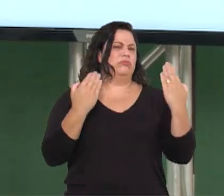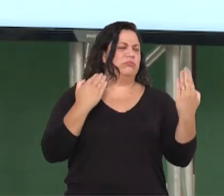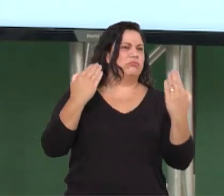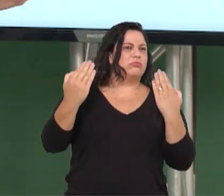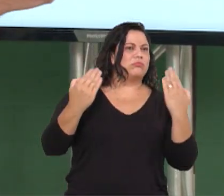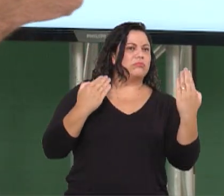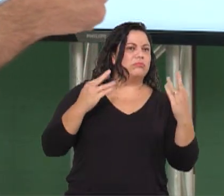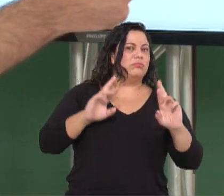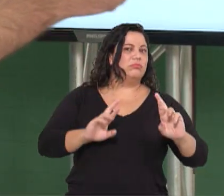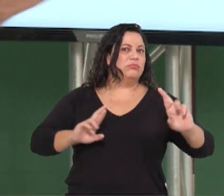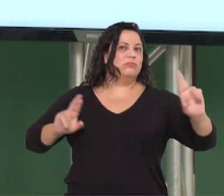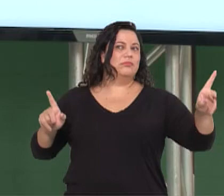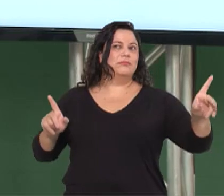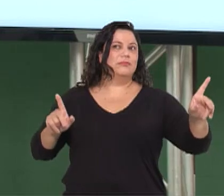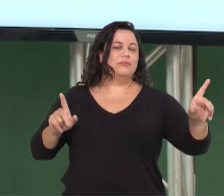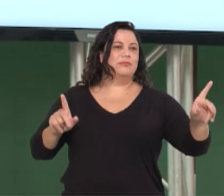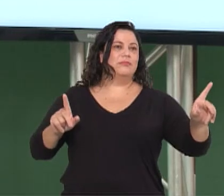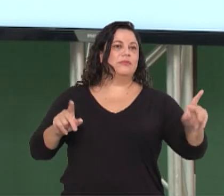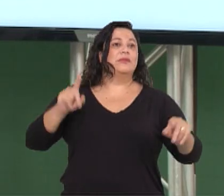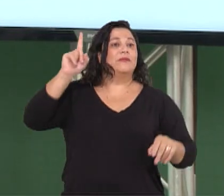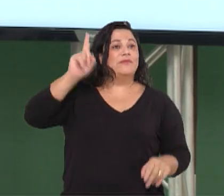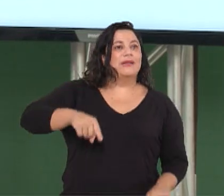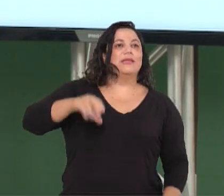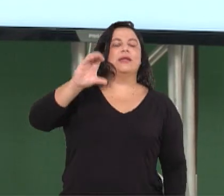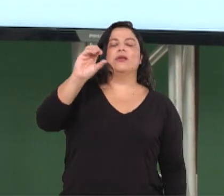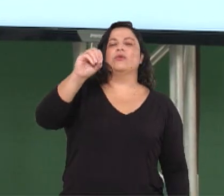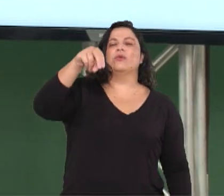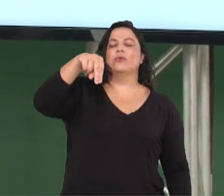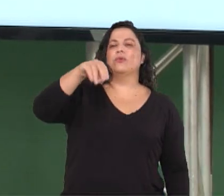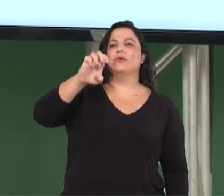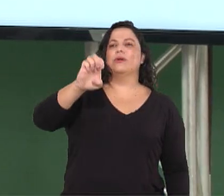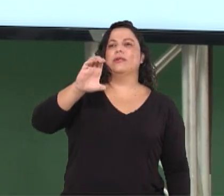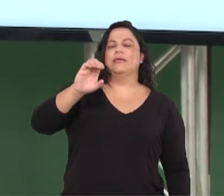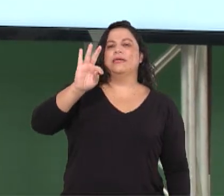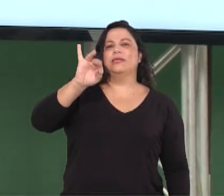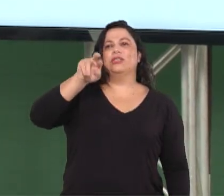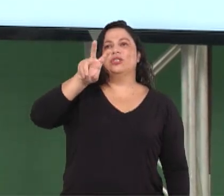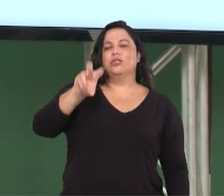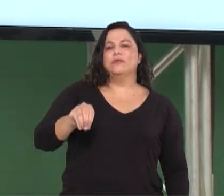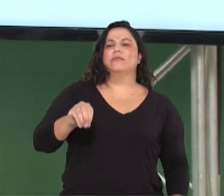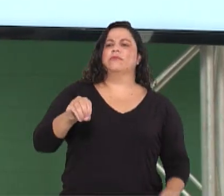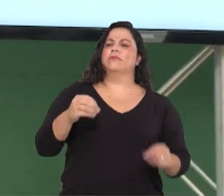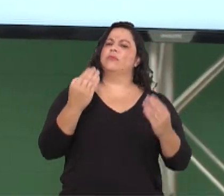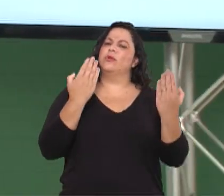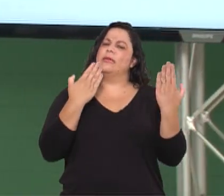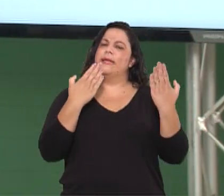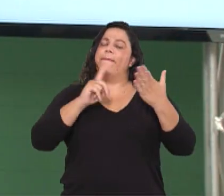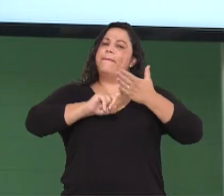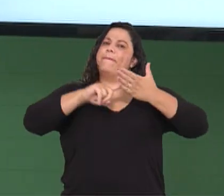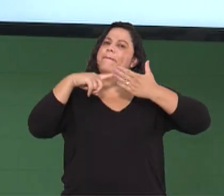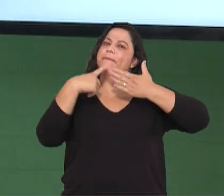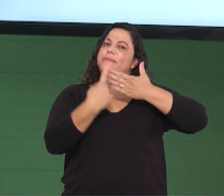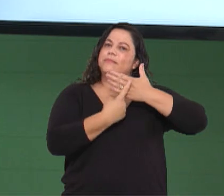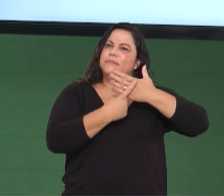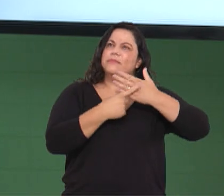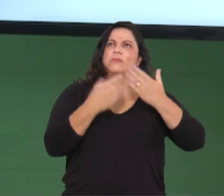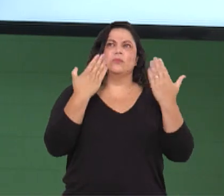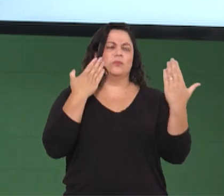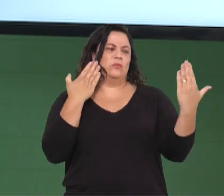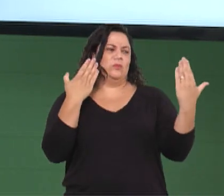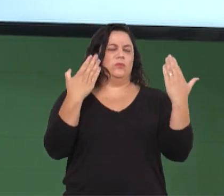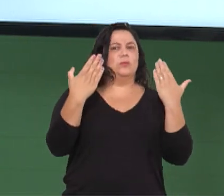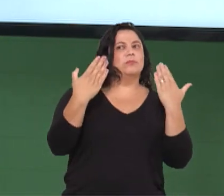vou ter um conectivo. A metáfora eu também comparo, só que eu não uso esse meu